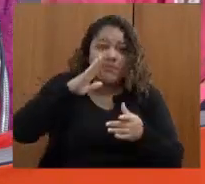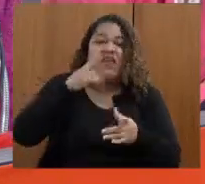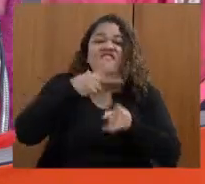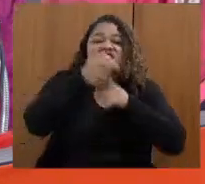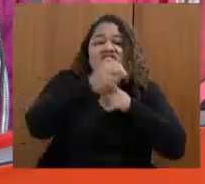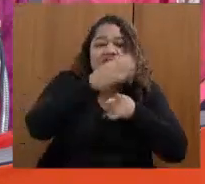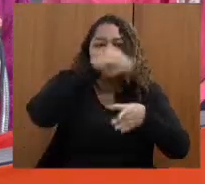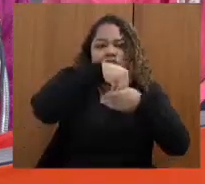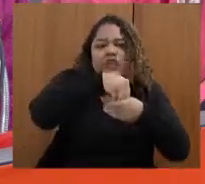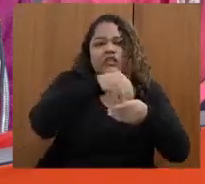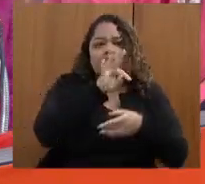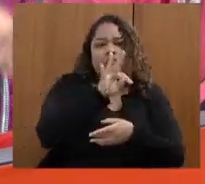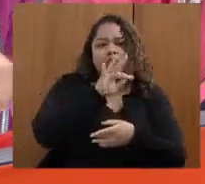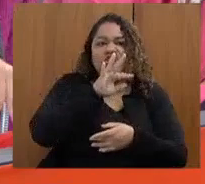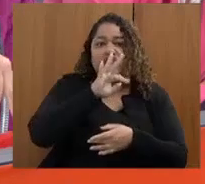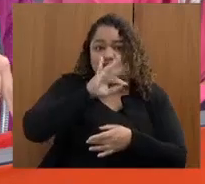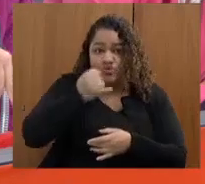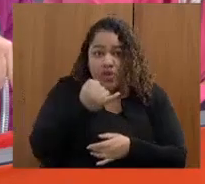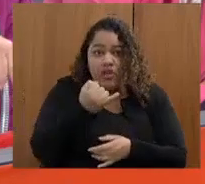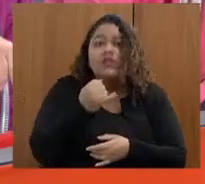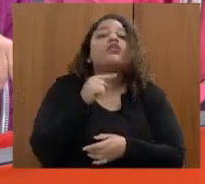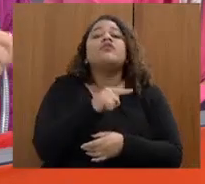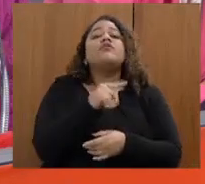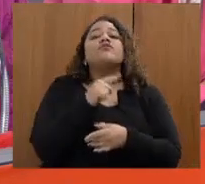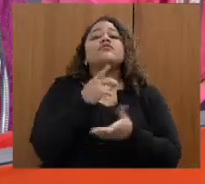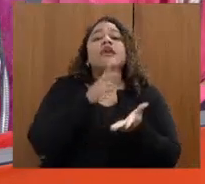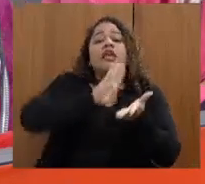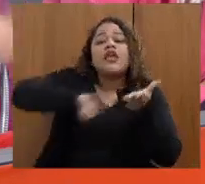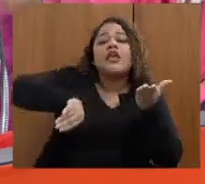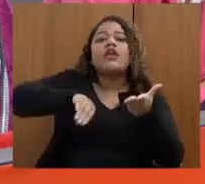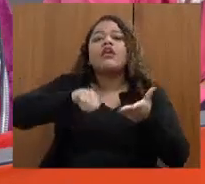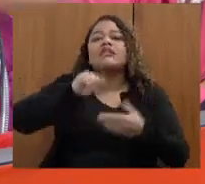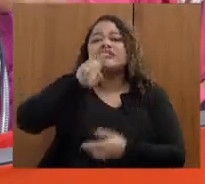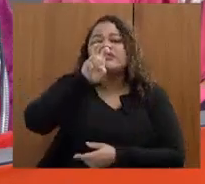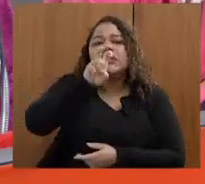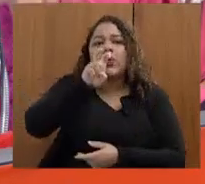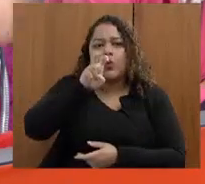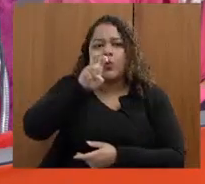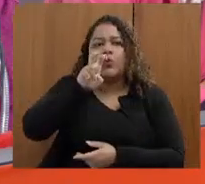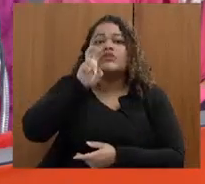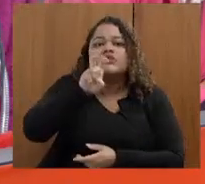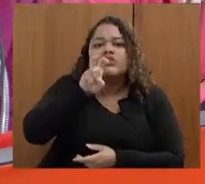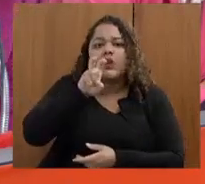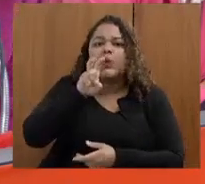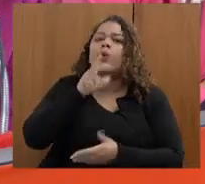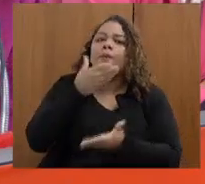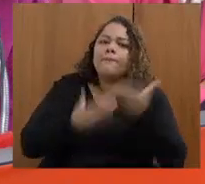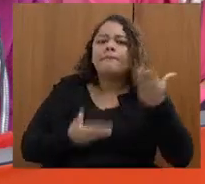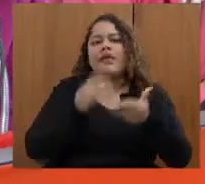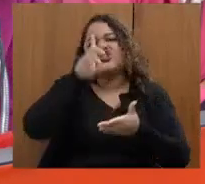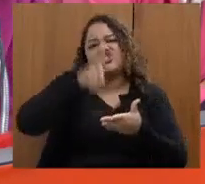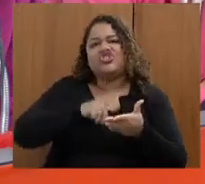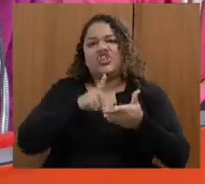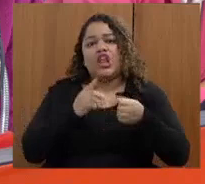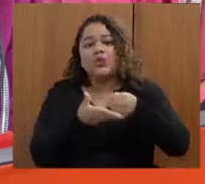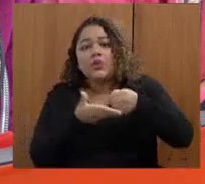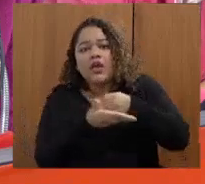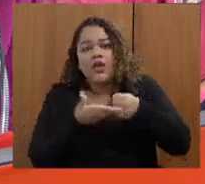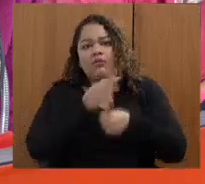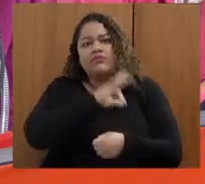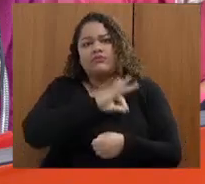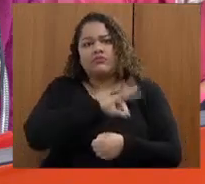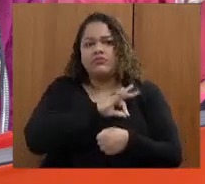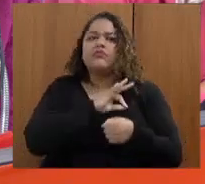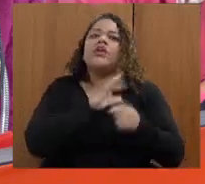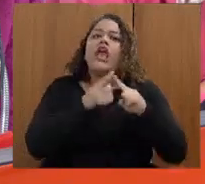se estão excluindo cinco das oito carreiras da educação deixarão de ter direito ao piso salarial profissional aos reajustes do piso